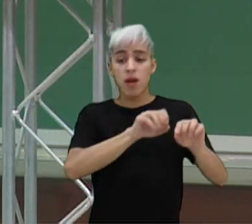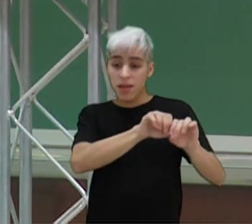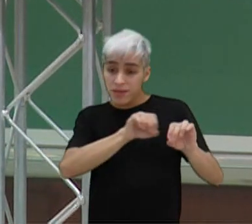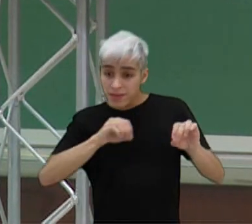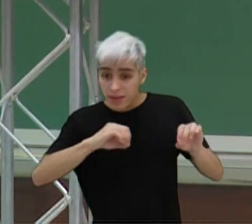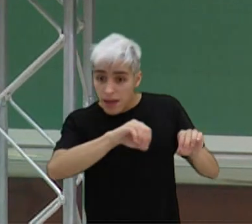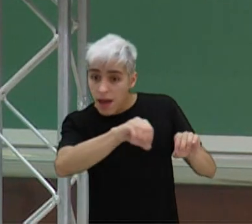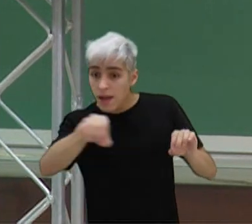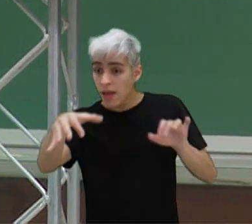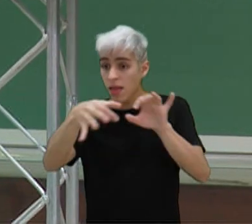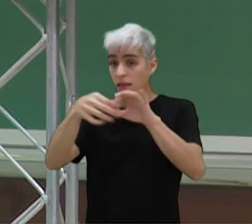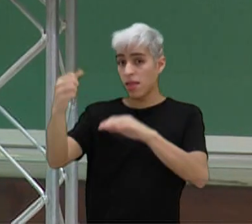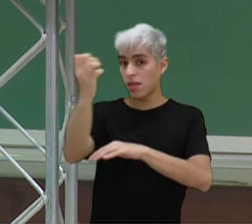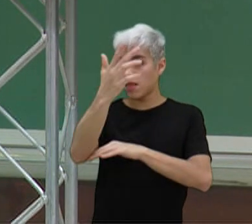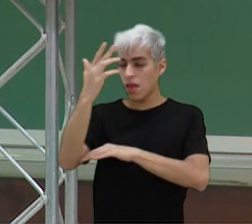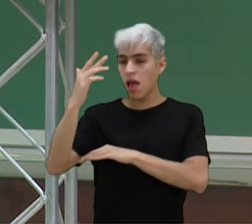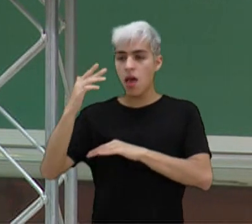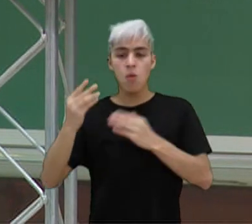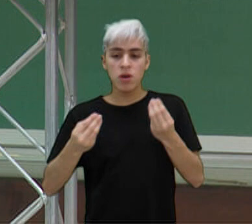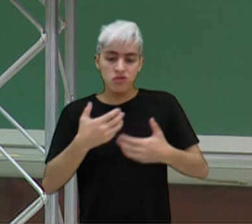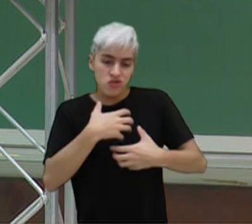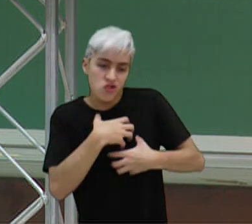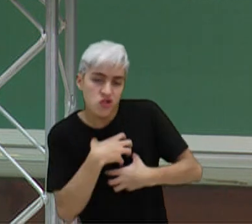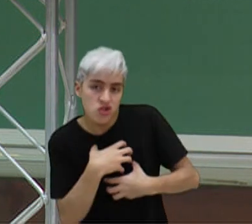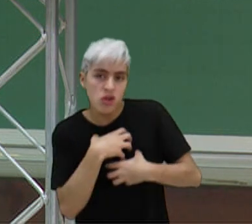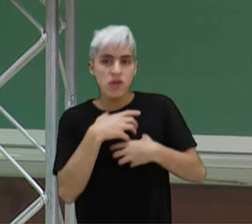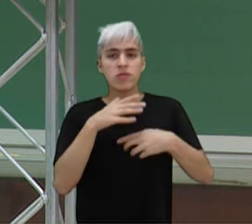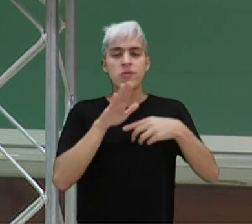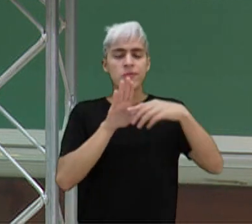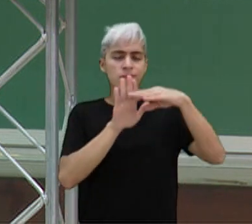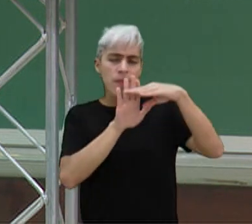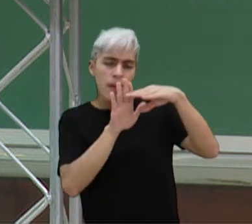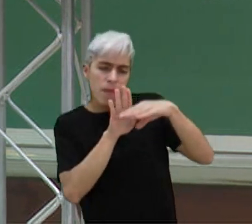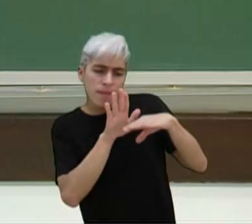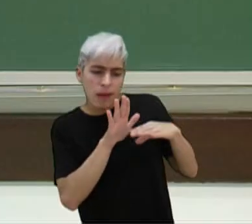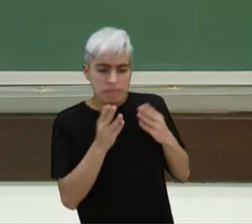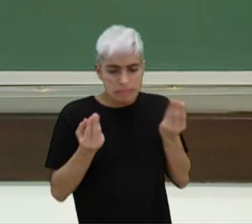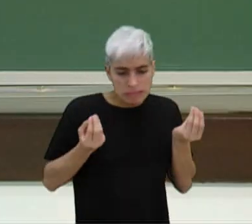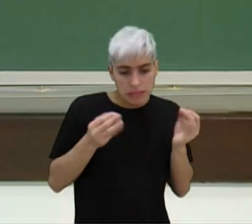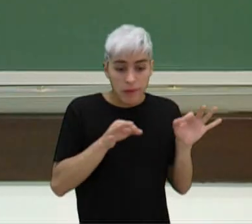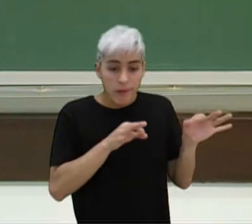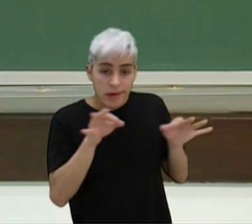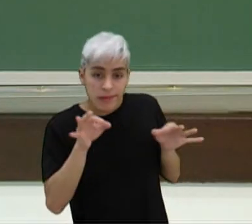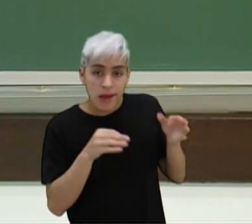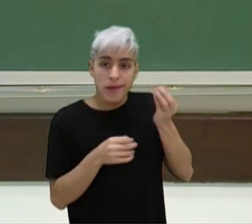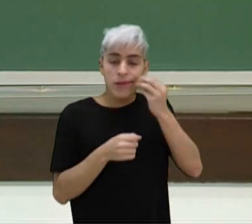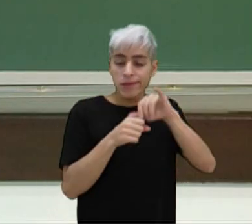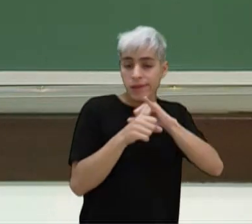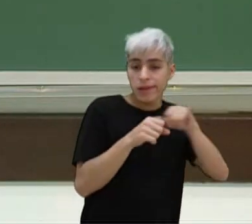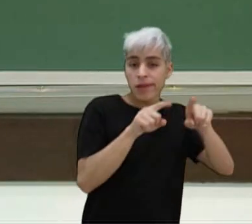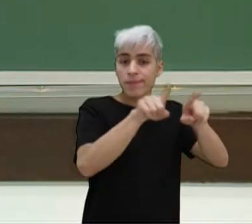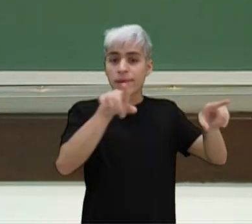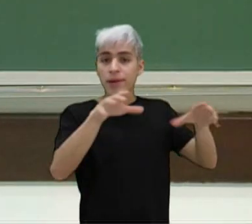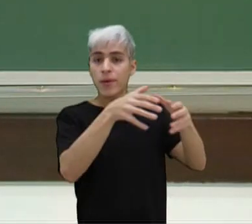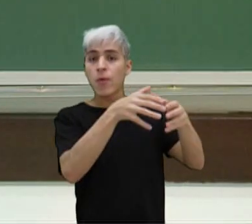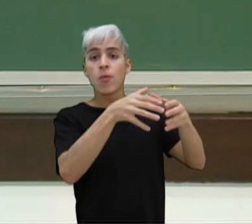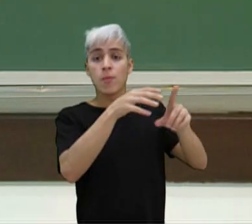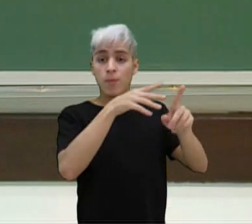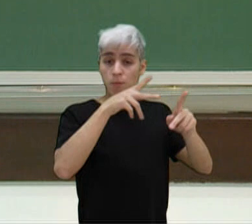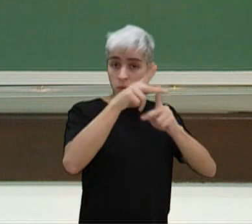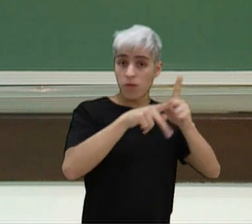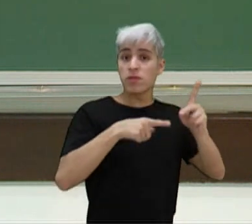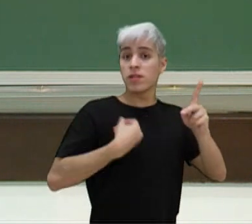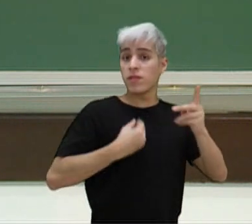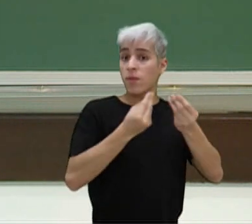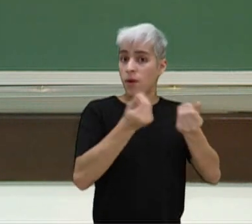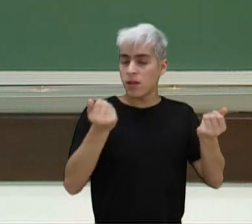são práticas utilizadas, né, são práticas feitas para que a população tenha aí uma qualidade de vida. Que tipo de